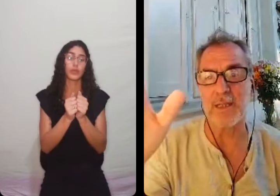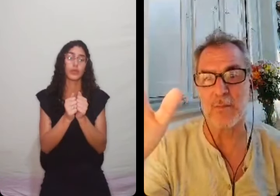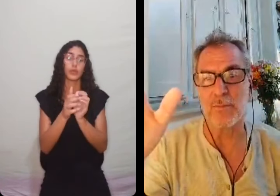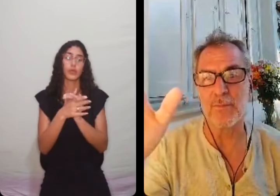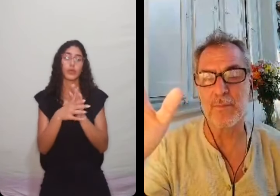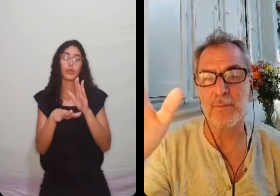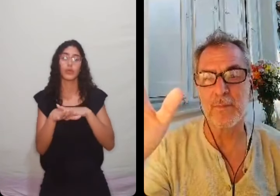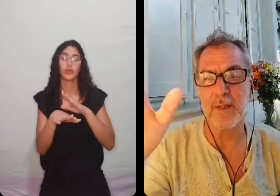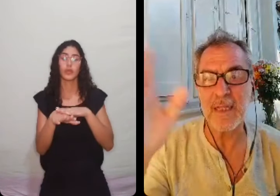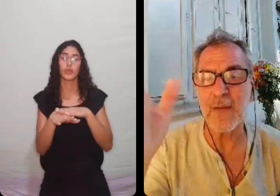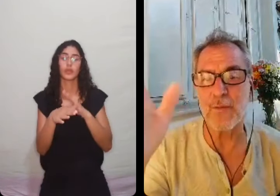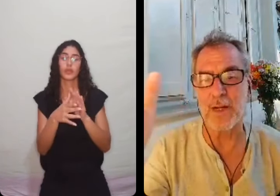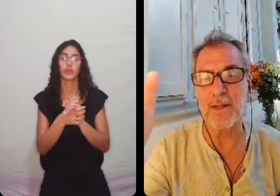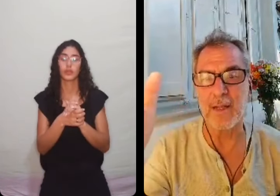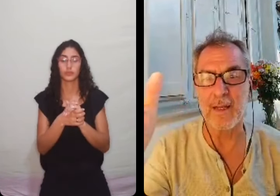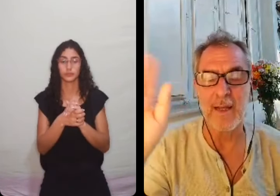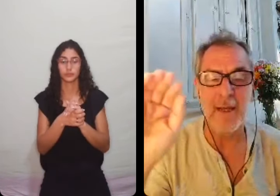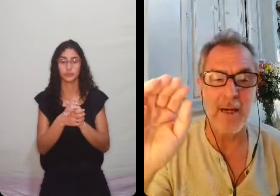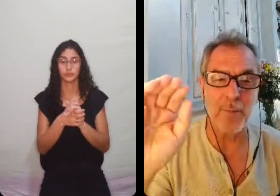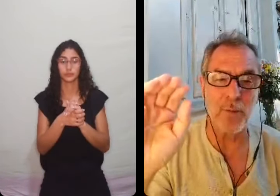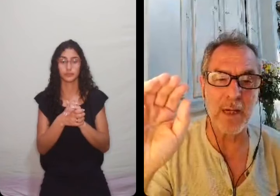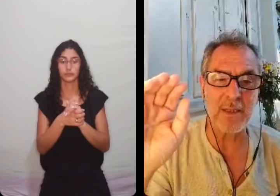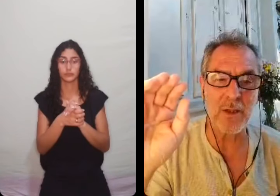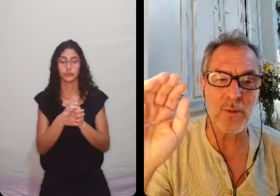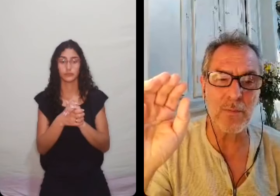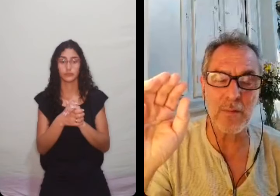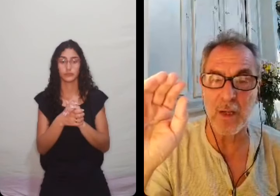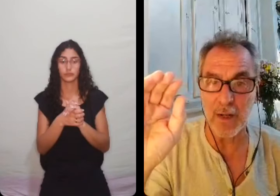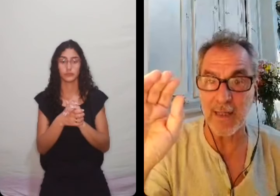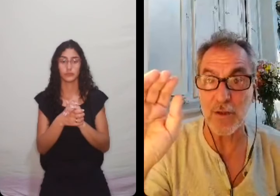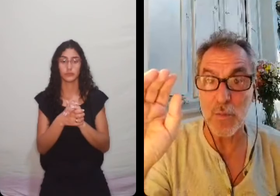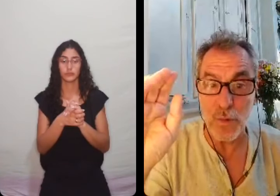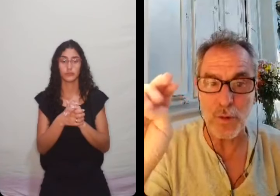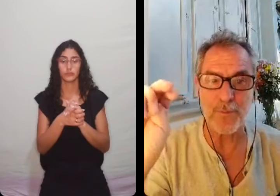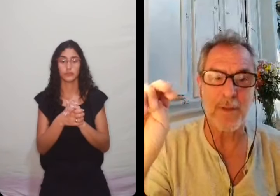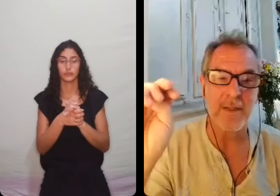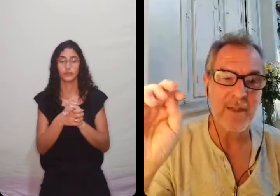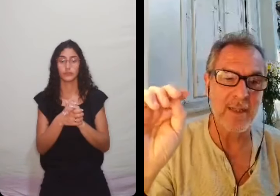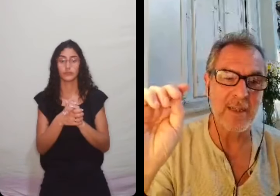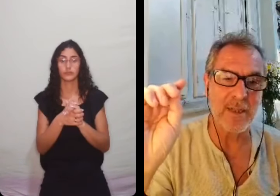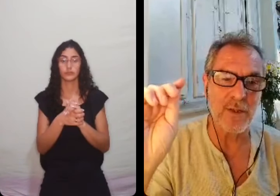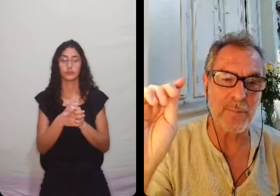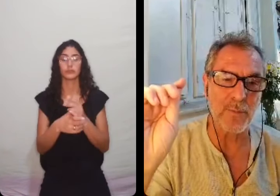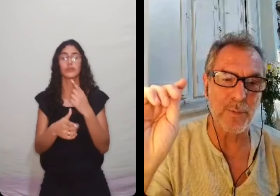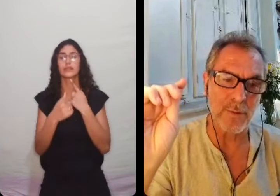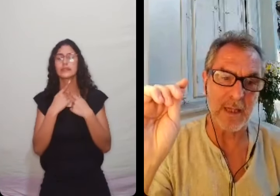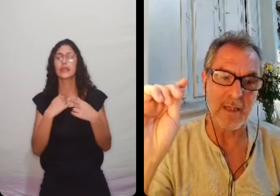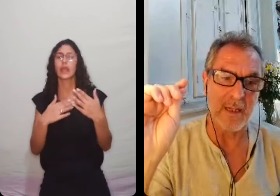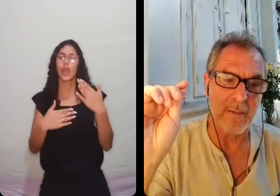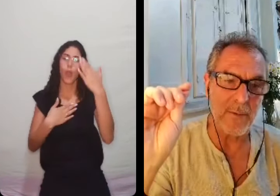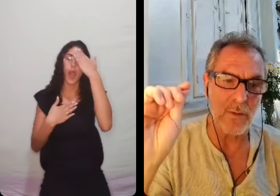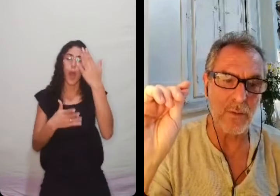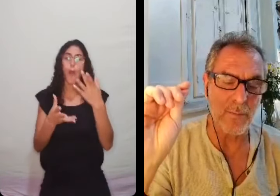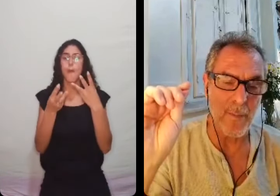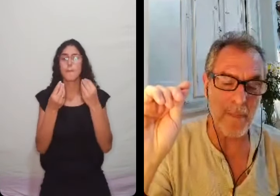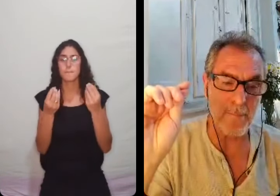provocação. Essa foi a provocação. E eu agradeço muito ter tido essa proposta.